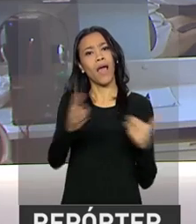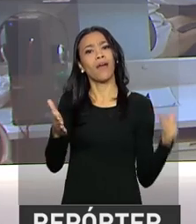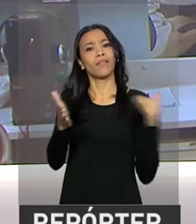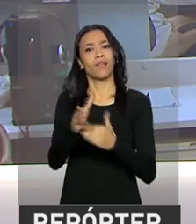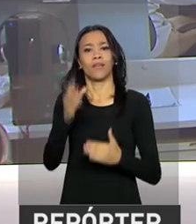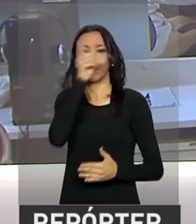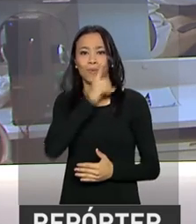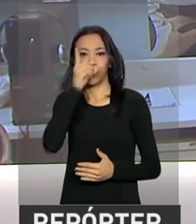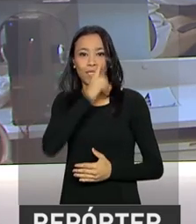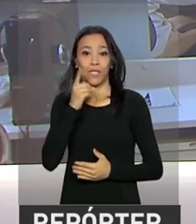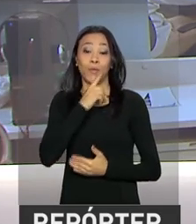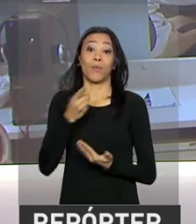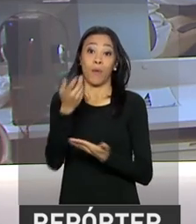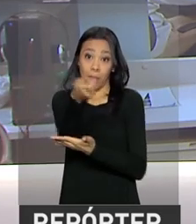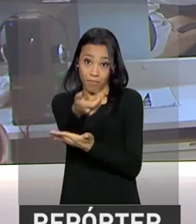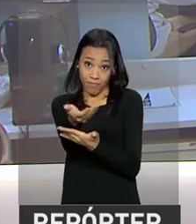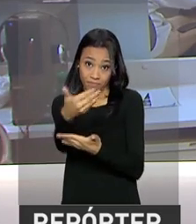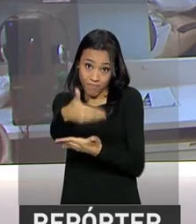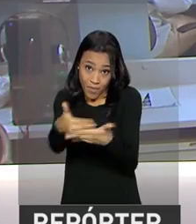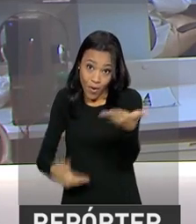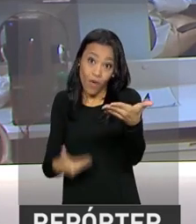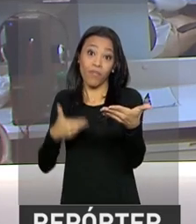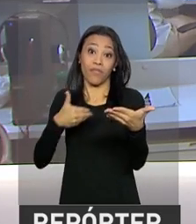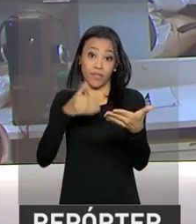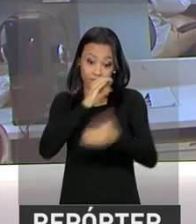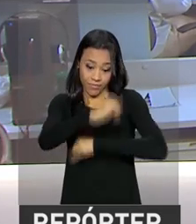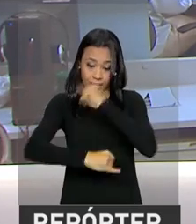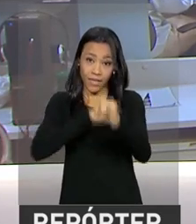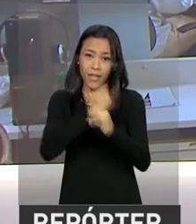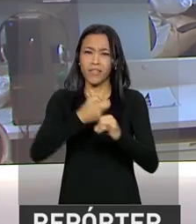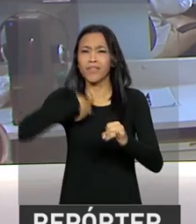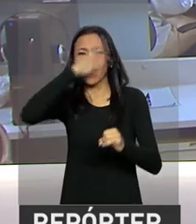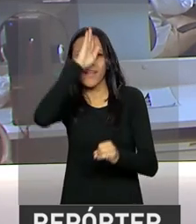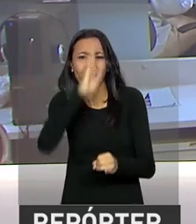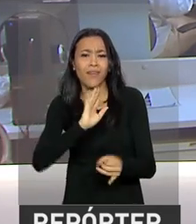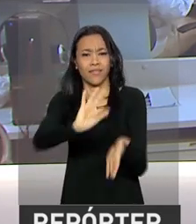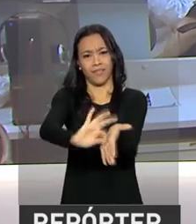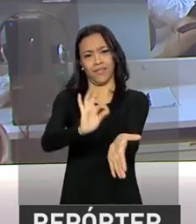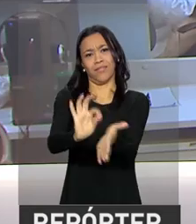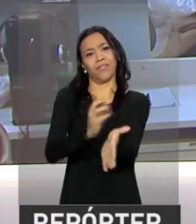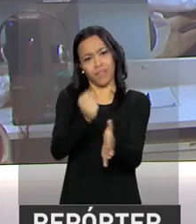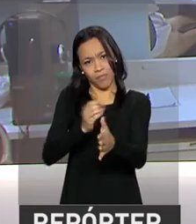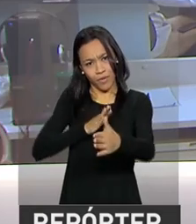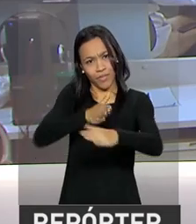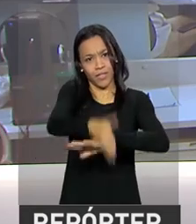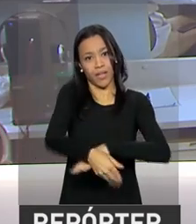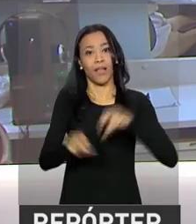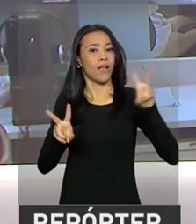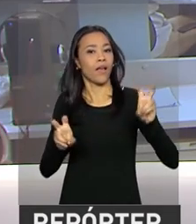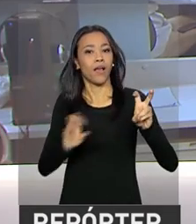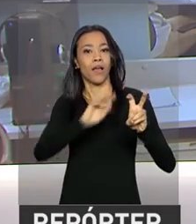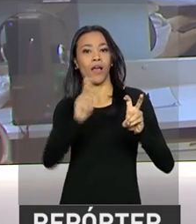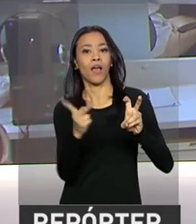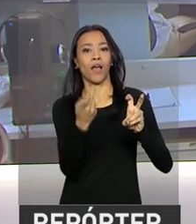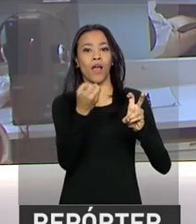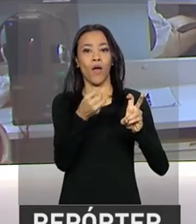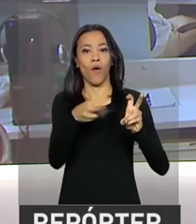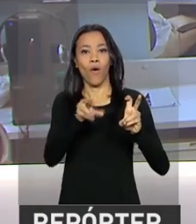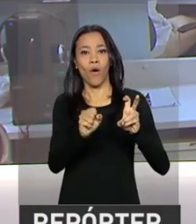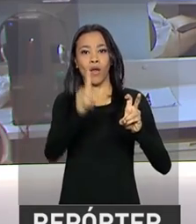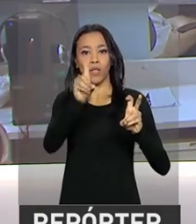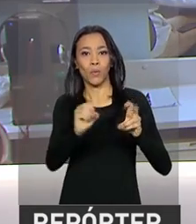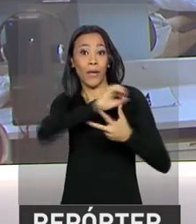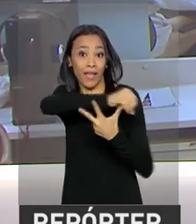segundo simulado online do exame a inscrição pode ser feita de graça na plataforma oficial hora do Enem os alunos têm